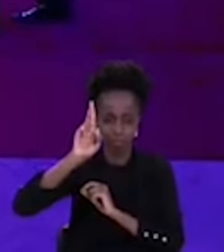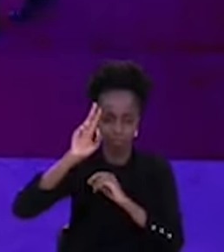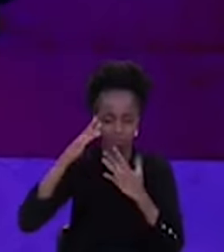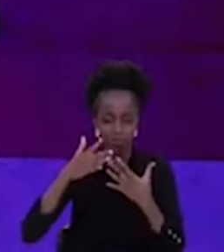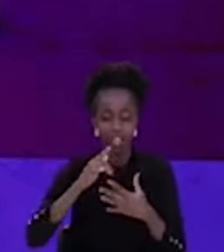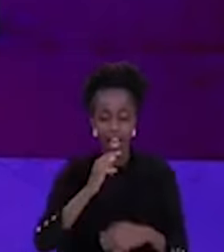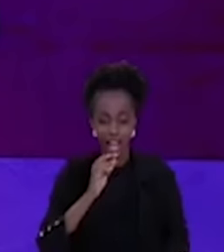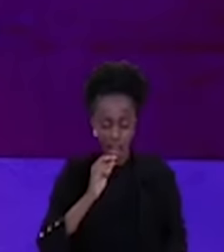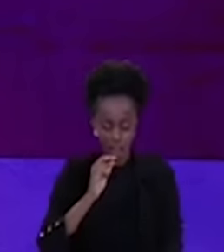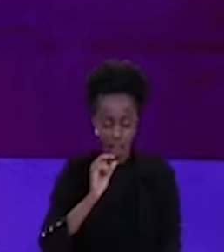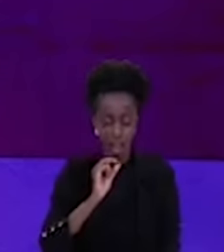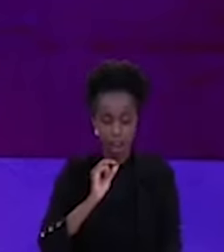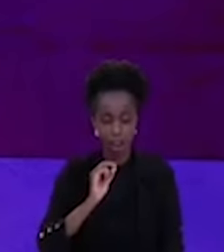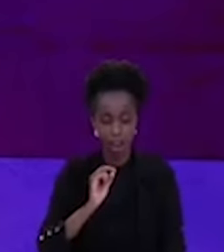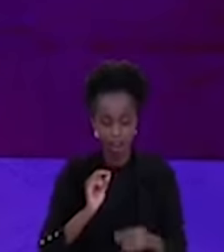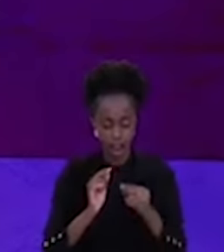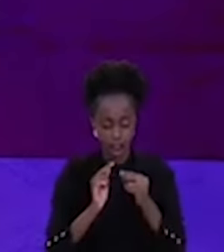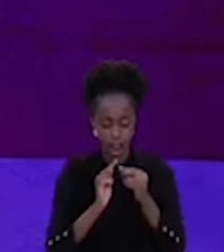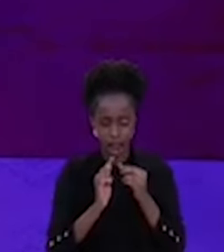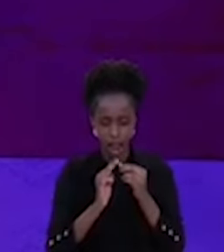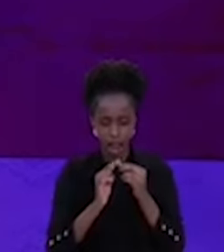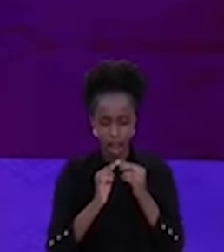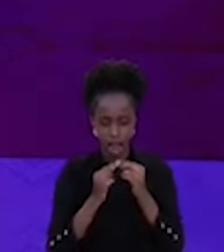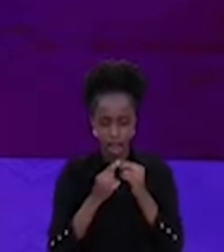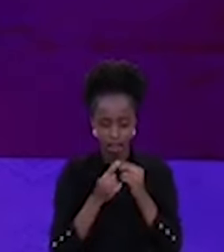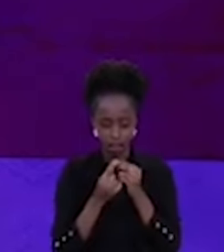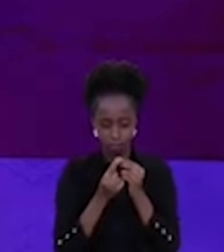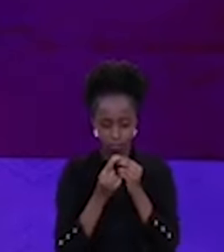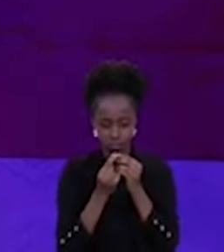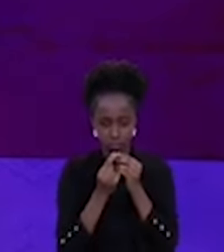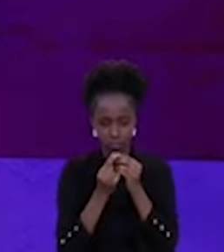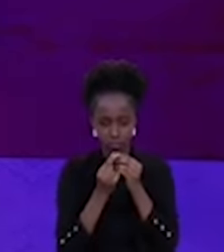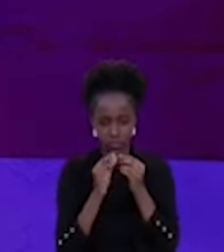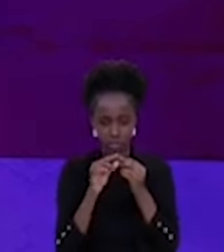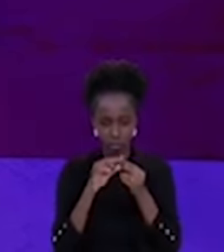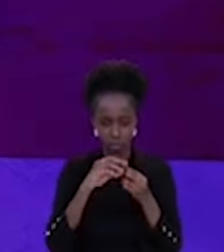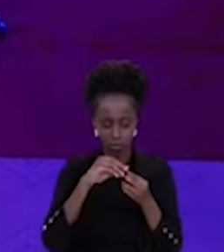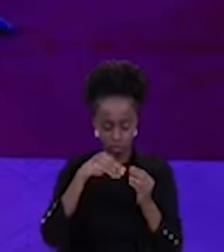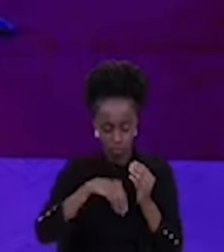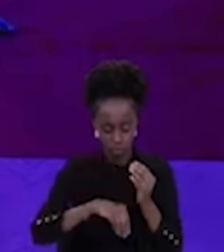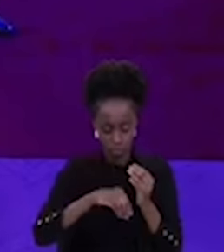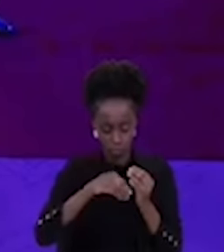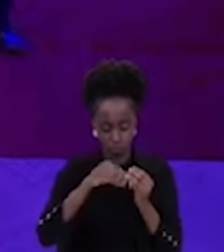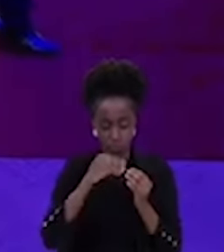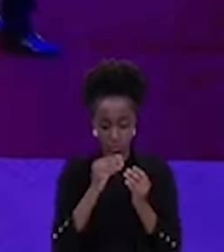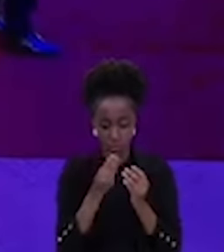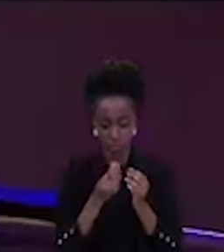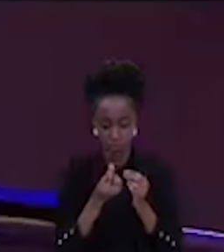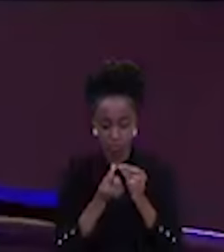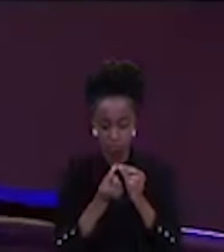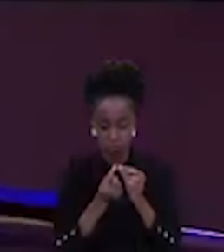Pegue esta aliança sem pressa. Sem afobação, tire aí do recipiente ou da bolsinha.